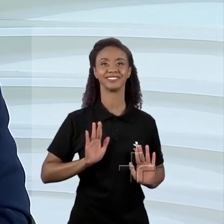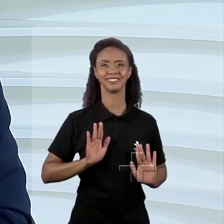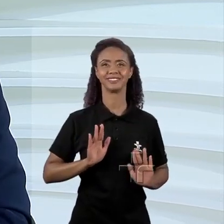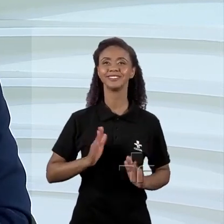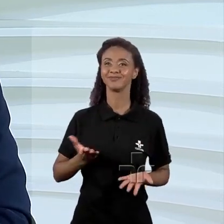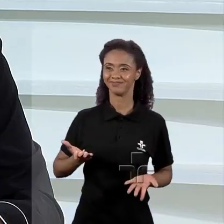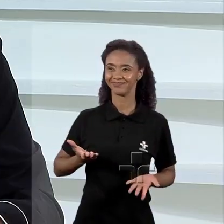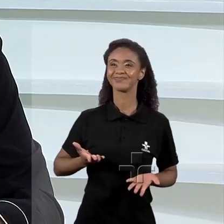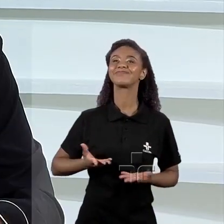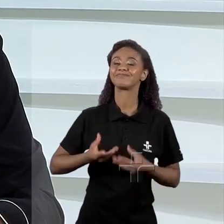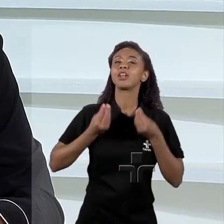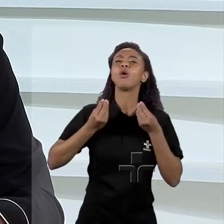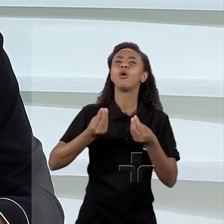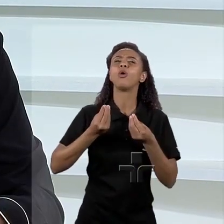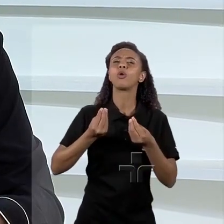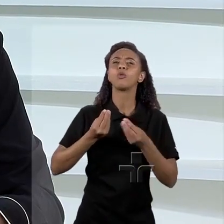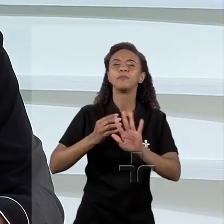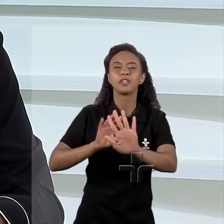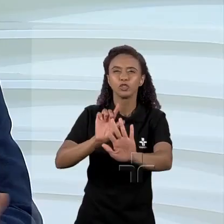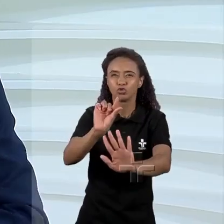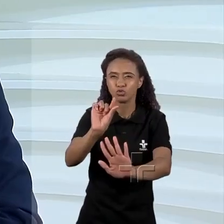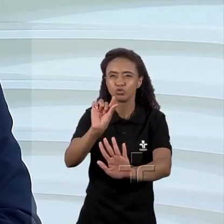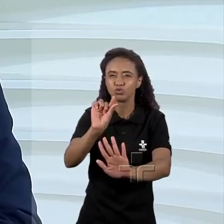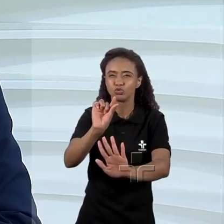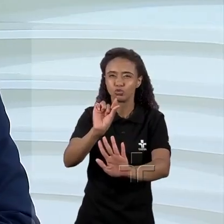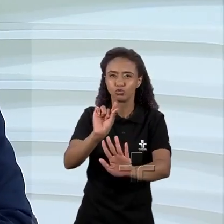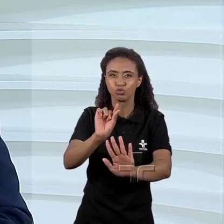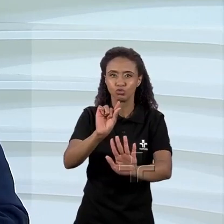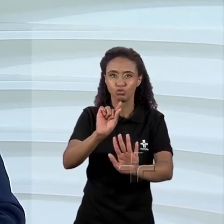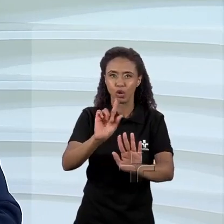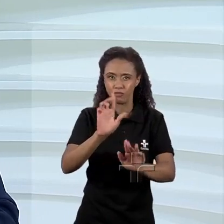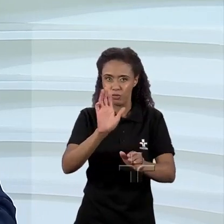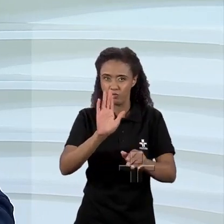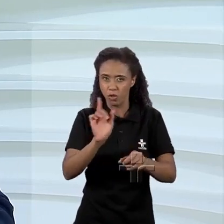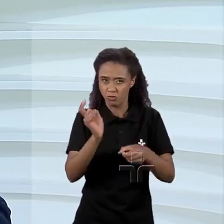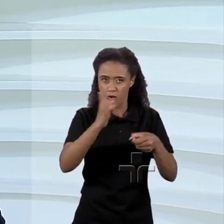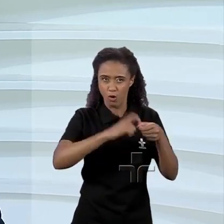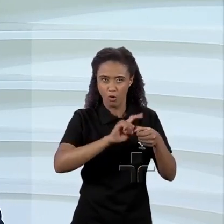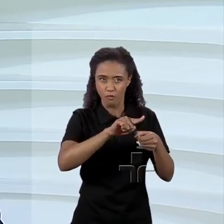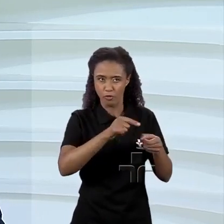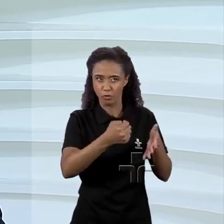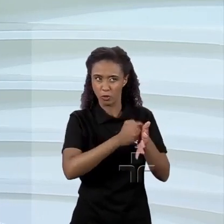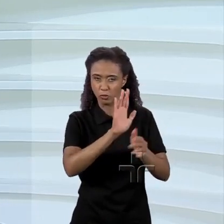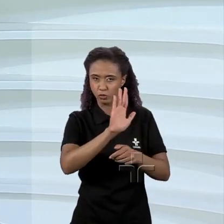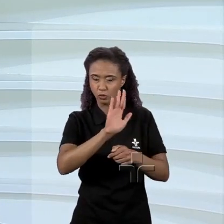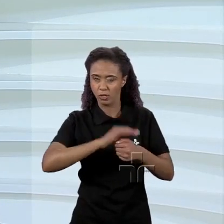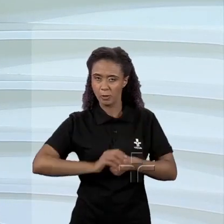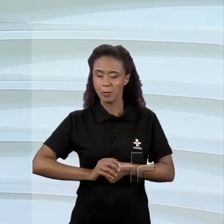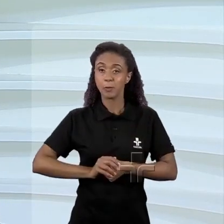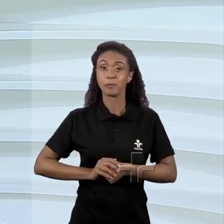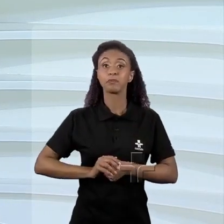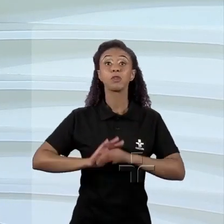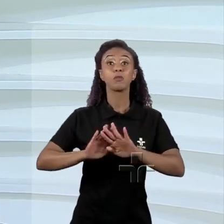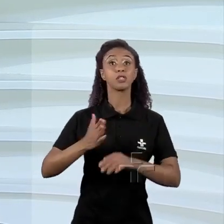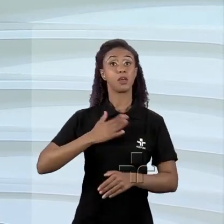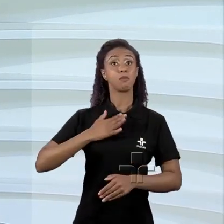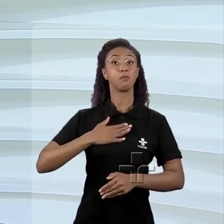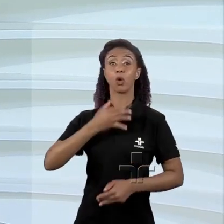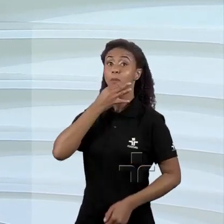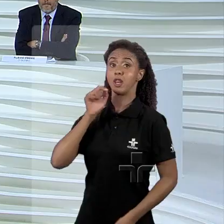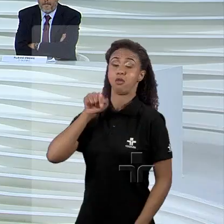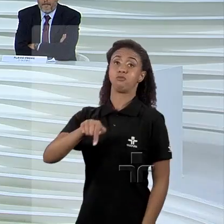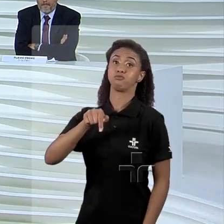em 2016? Já volto aqui, só para terminar, Flávio, eu volto a você na sequência. E esta foi a minha